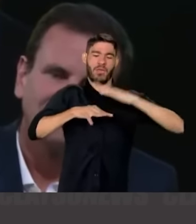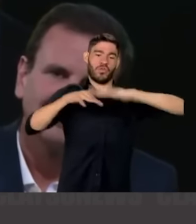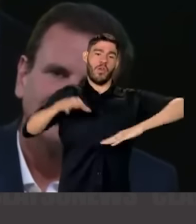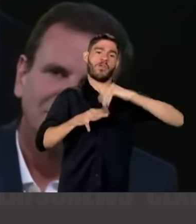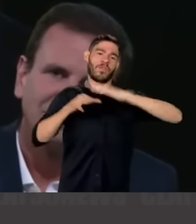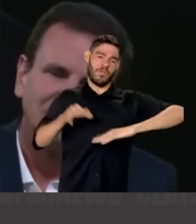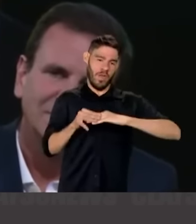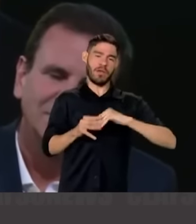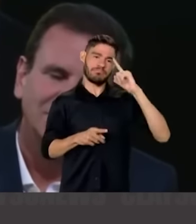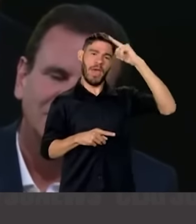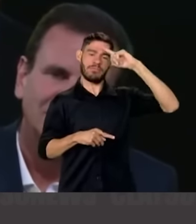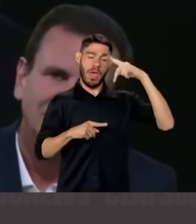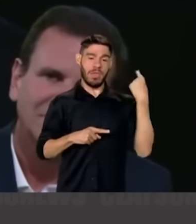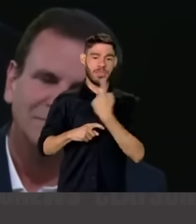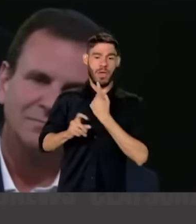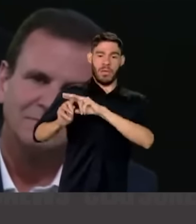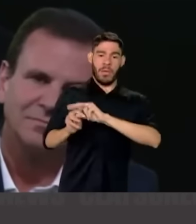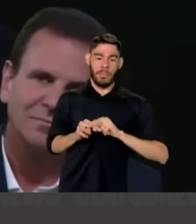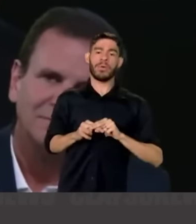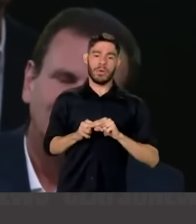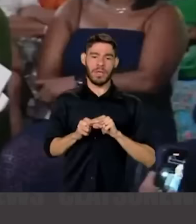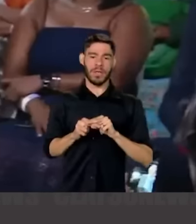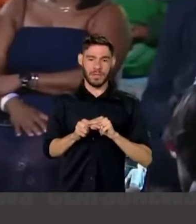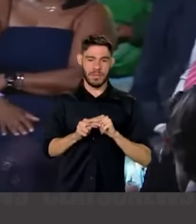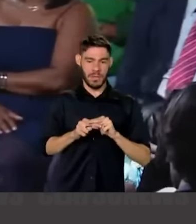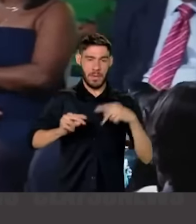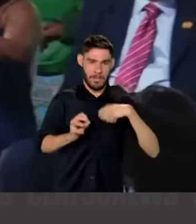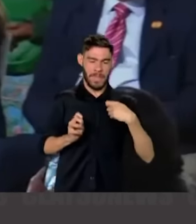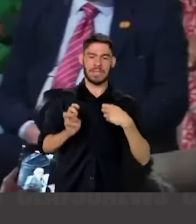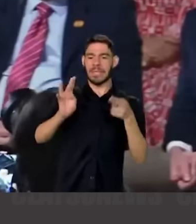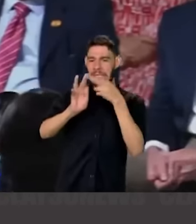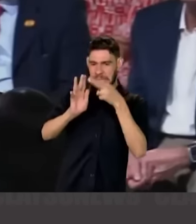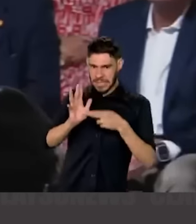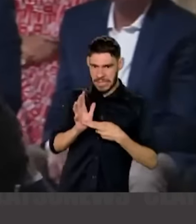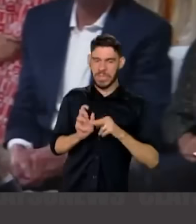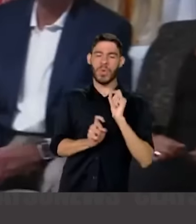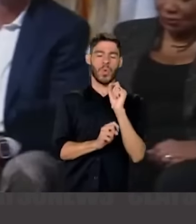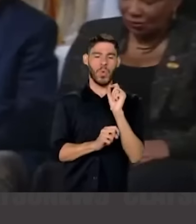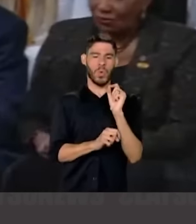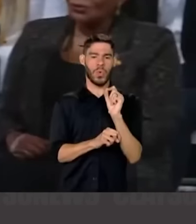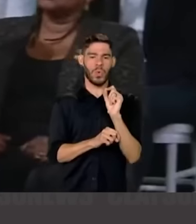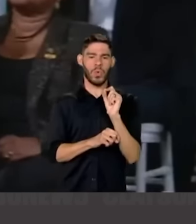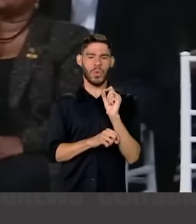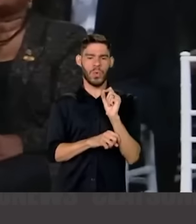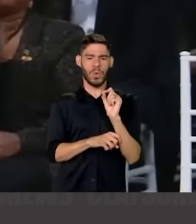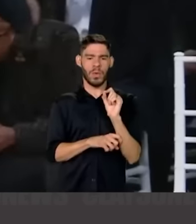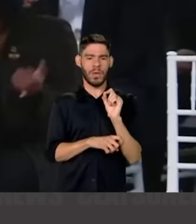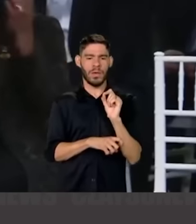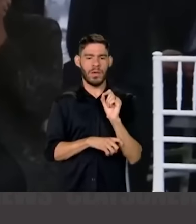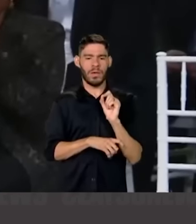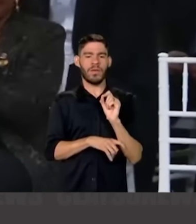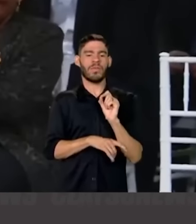profissão e a nossa criatividade. E por isso, nós temos que regulamentar o tal do voto.